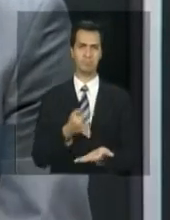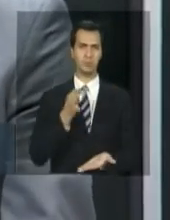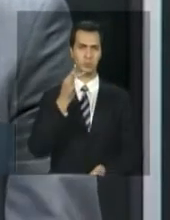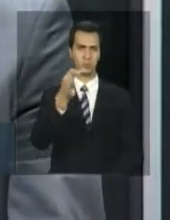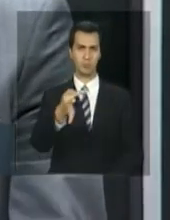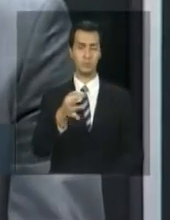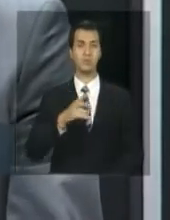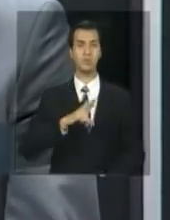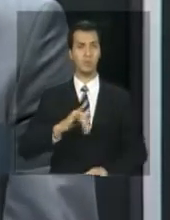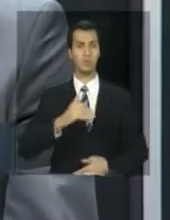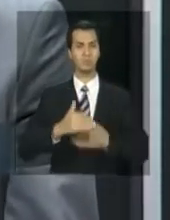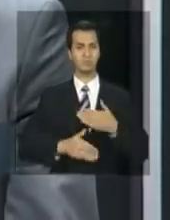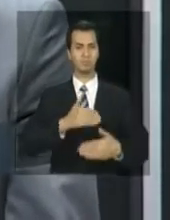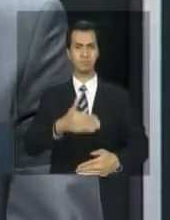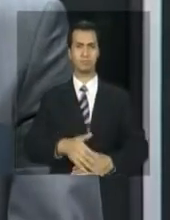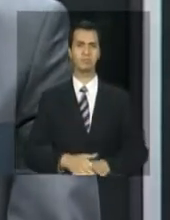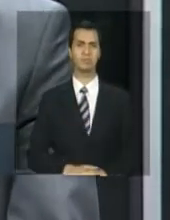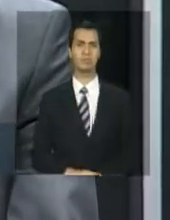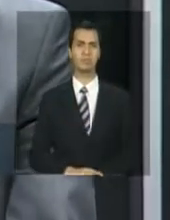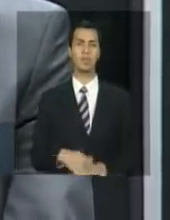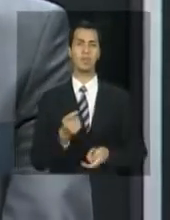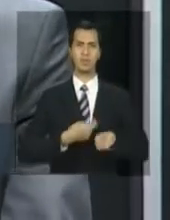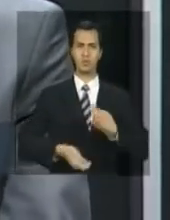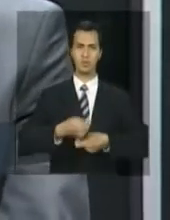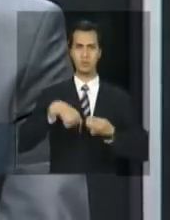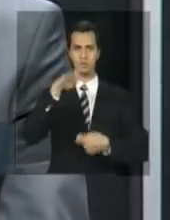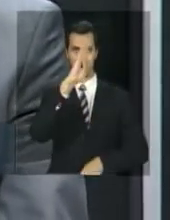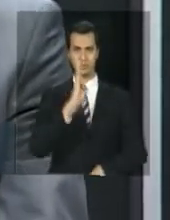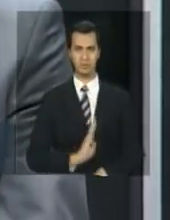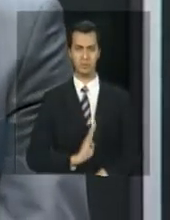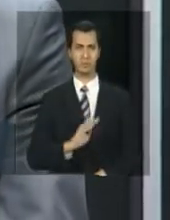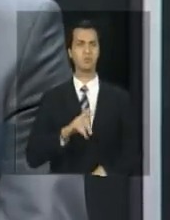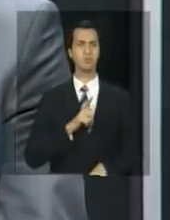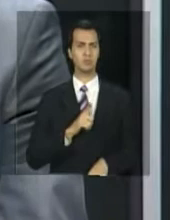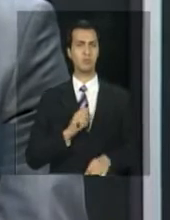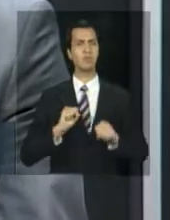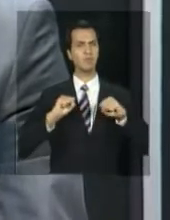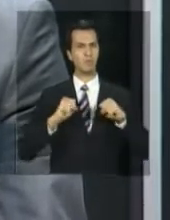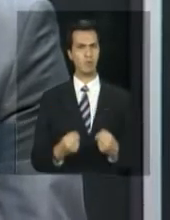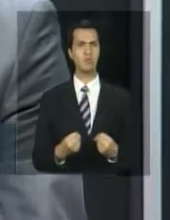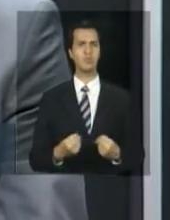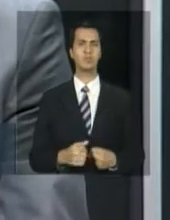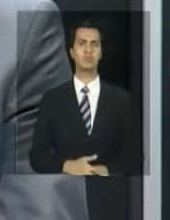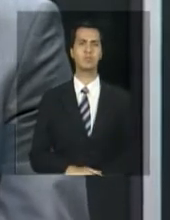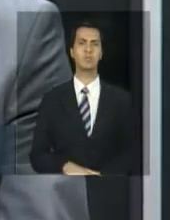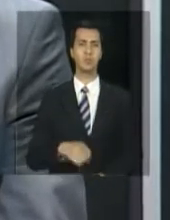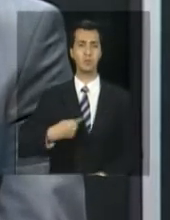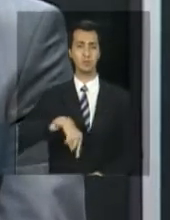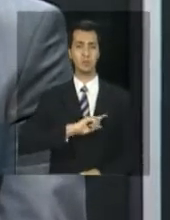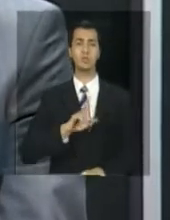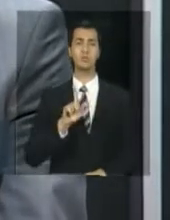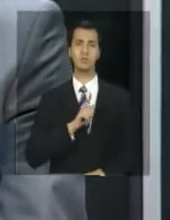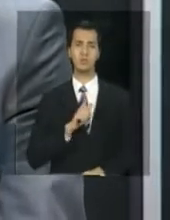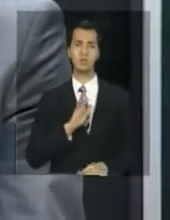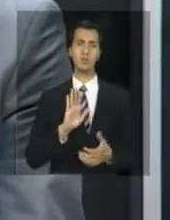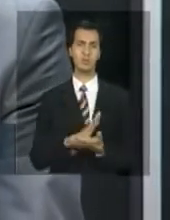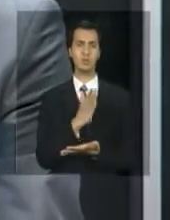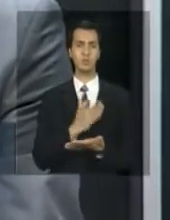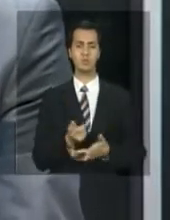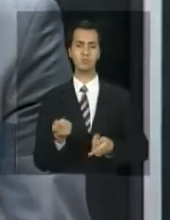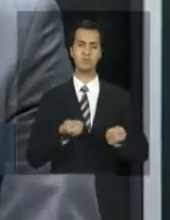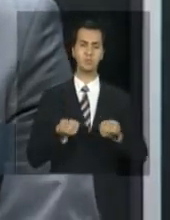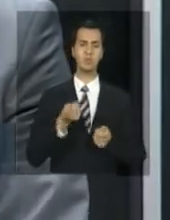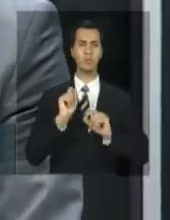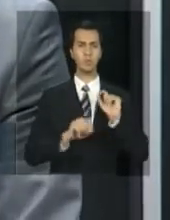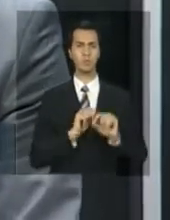economia mundial neste ano. A economia brasileira apresenta fundamentos sólidos. Possuímos instrumentos para